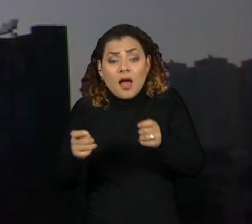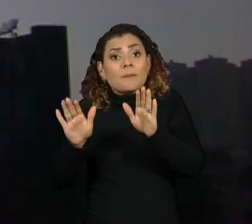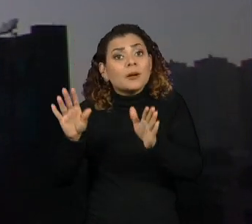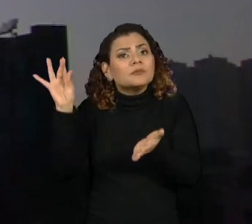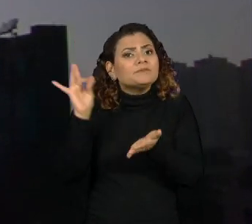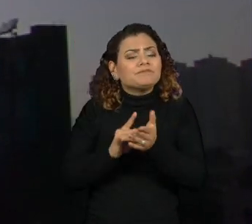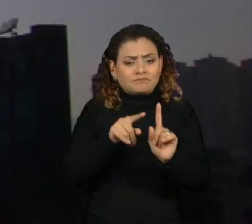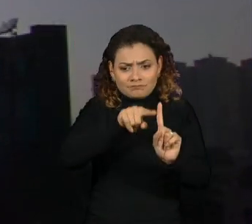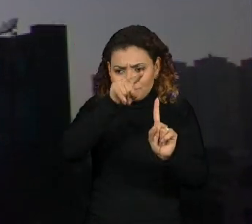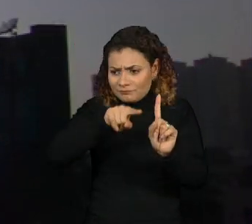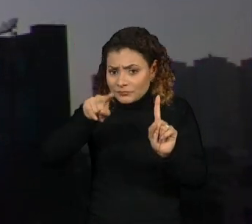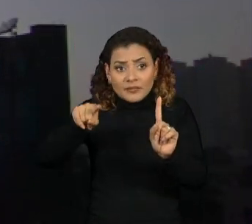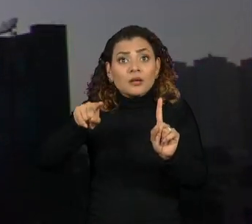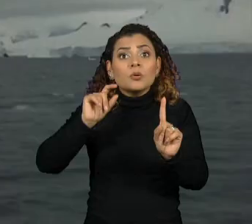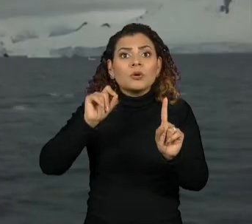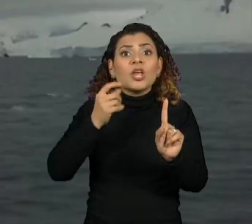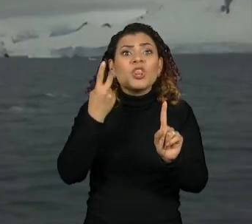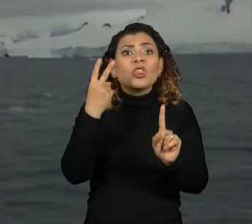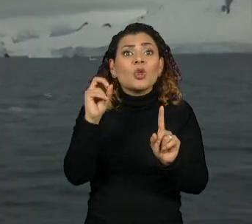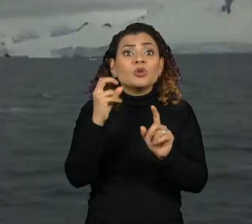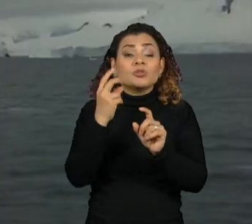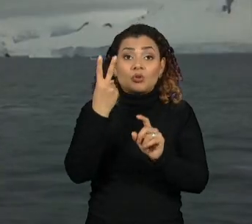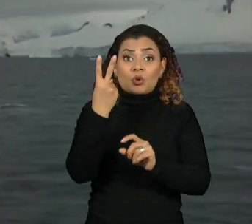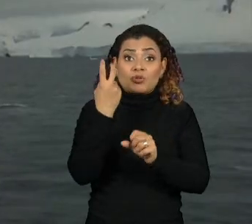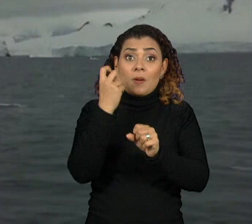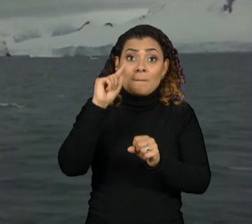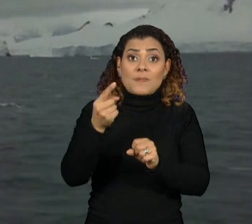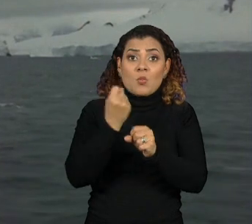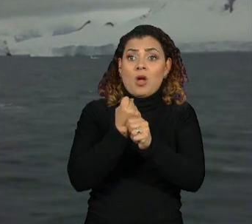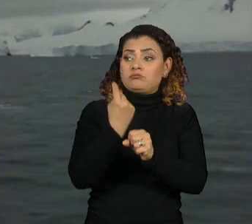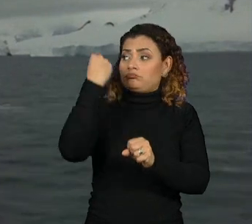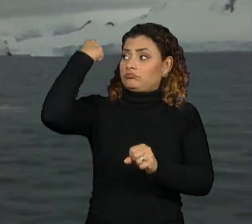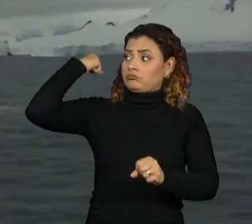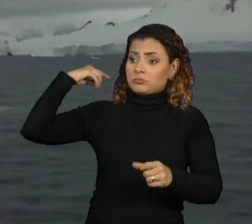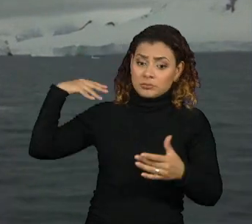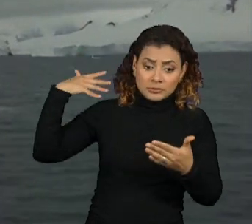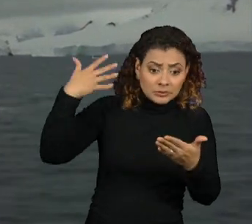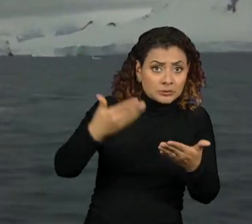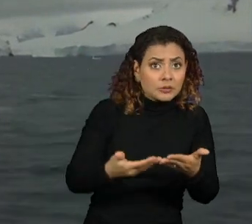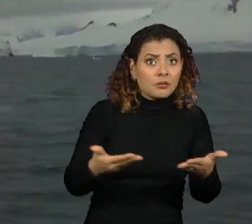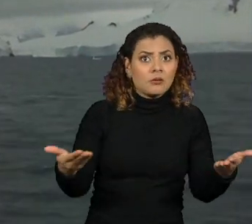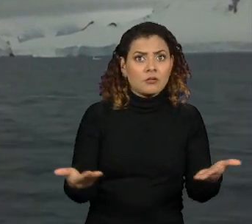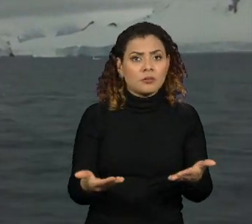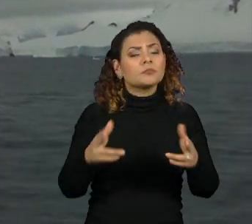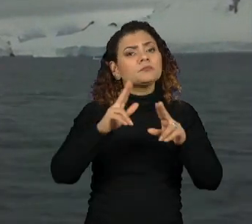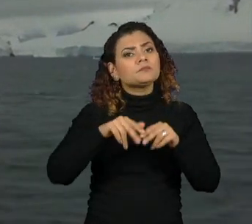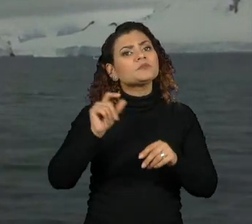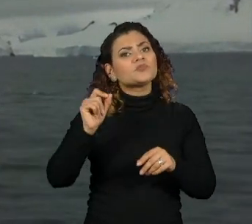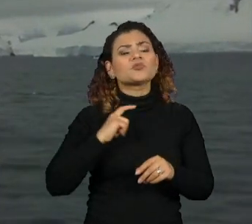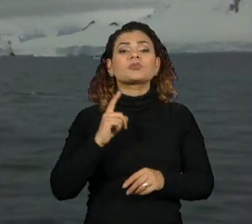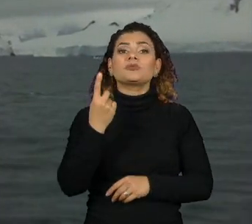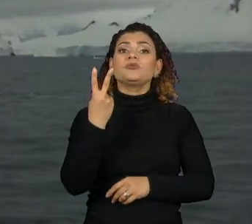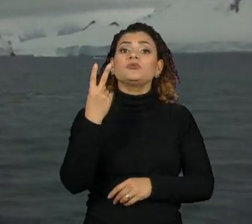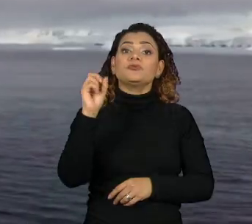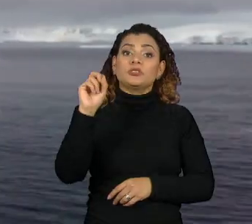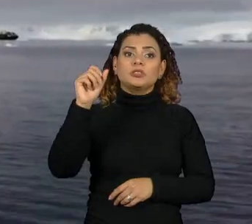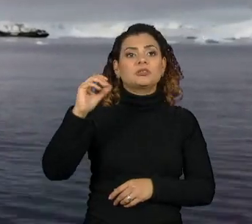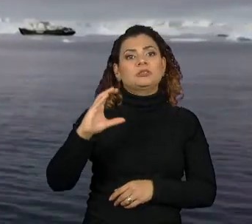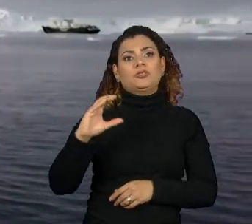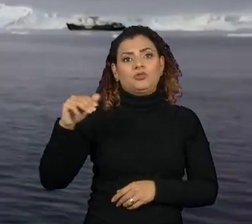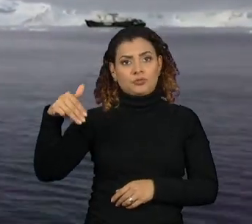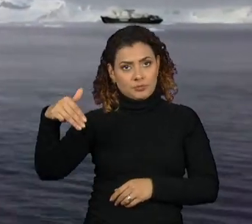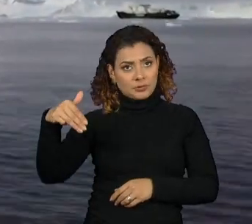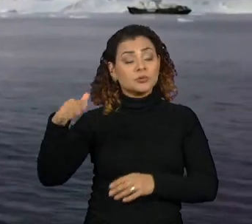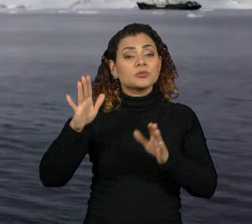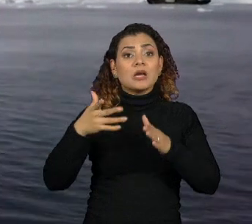observado em pelo menos 2.000 anos. O nível do mar já aumentou 20 centímetros desde 1900 e sobe em ritmo